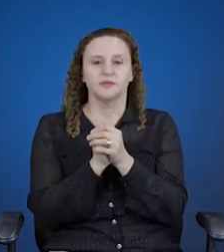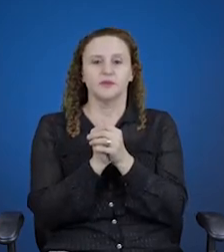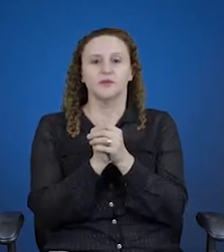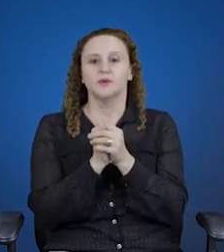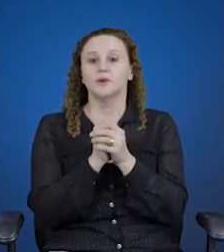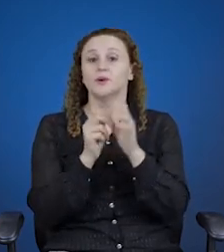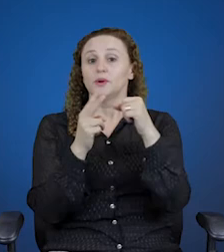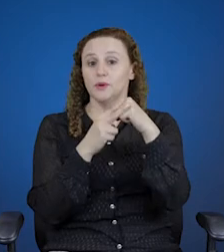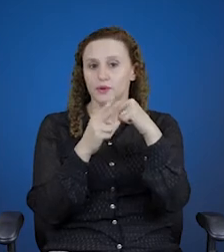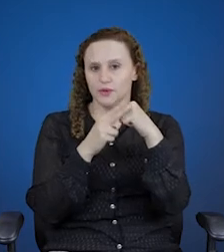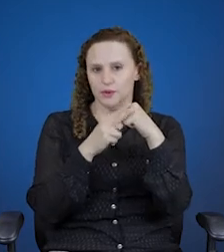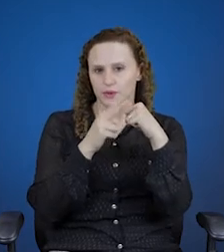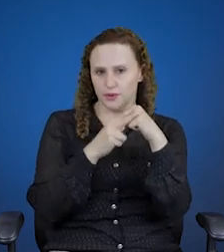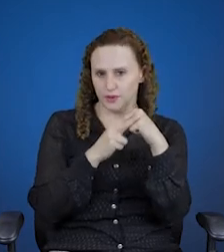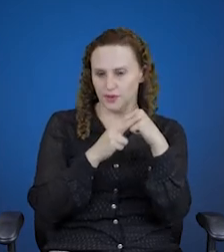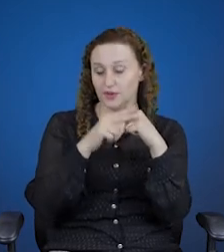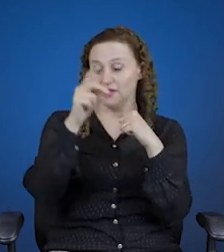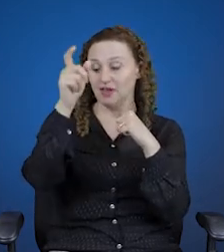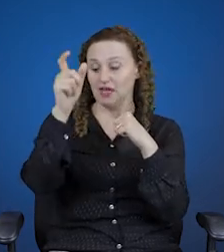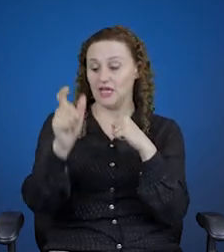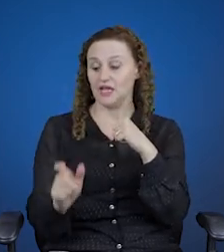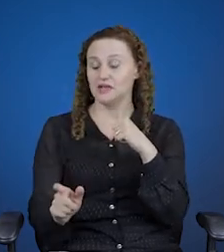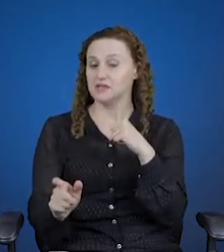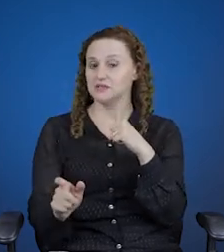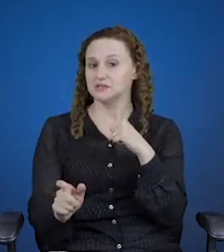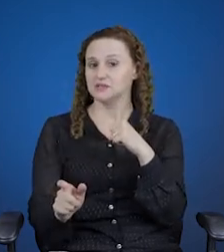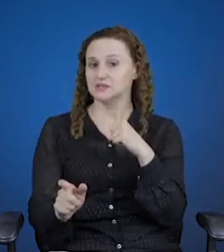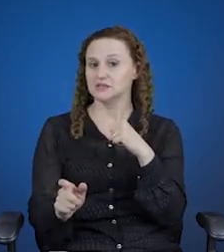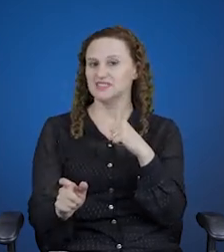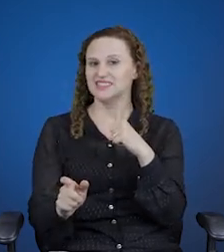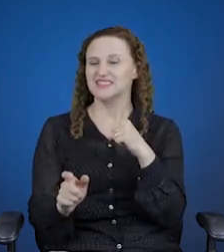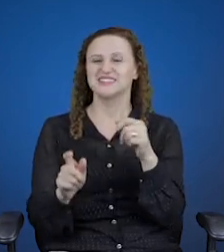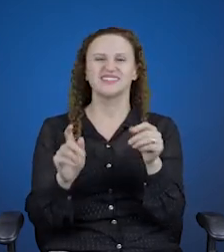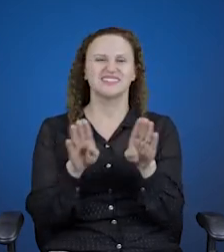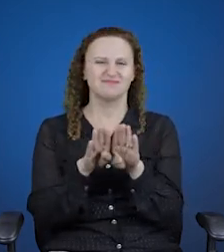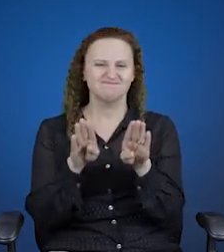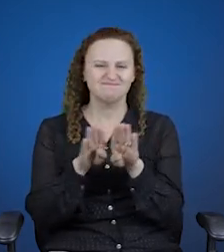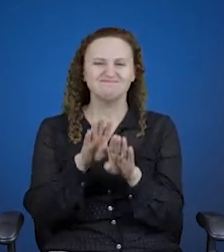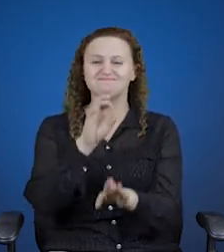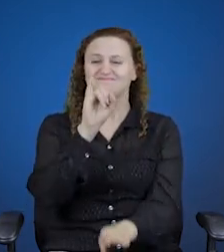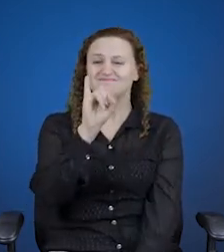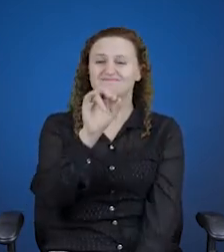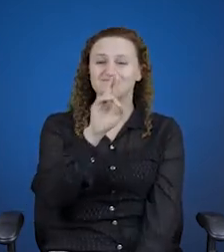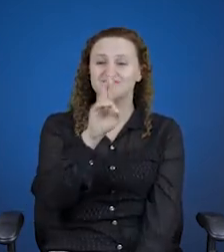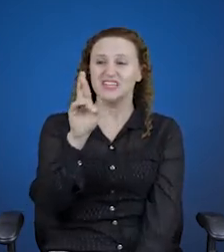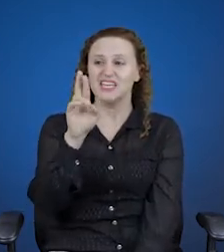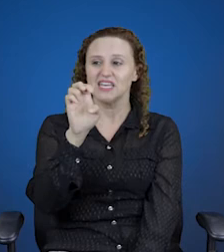que o verbo ser ele é bastante irregular